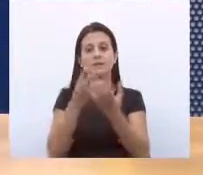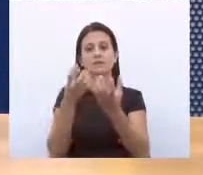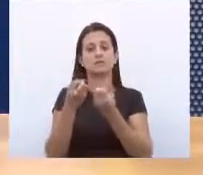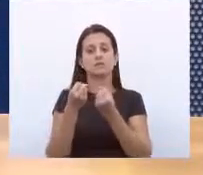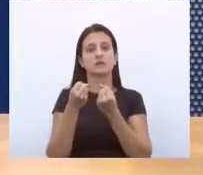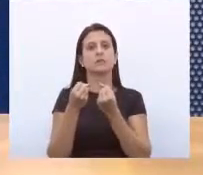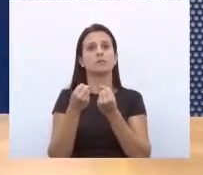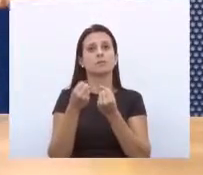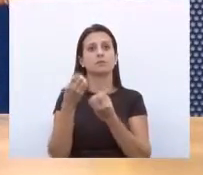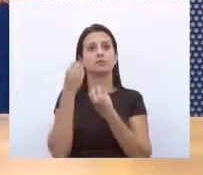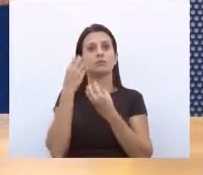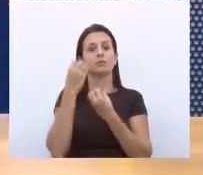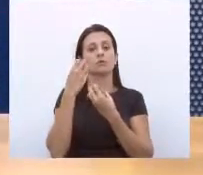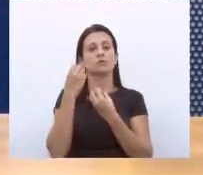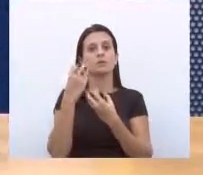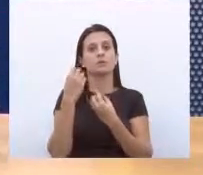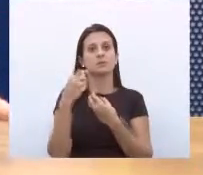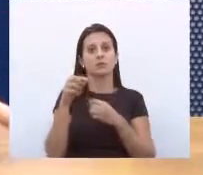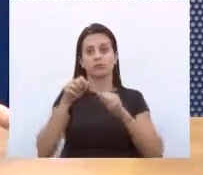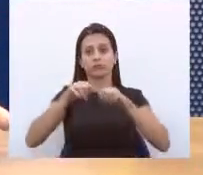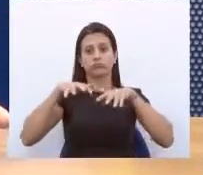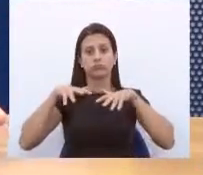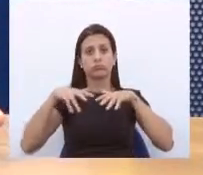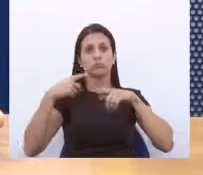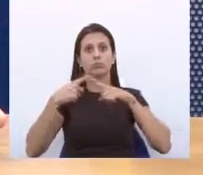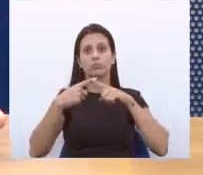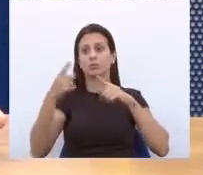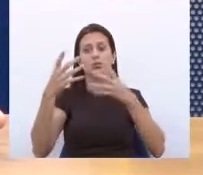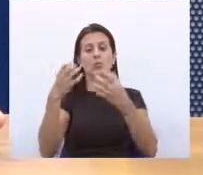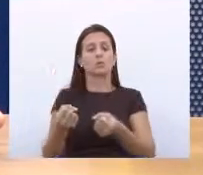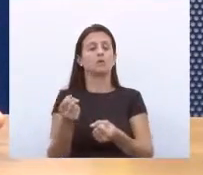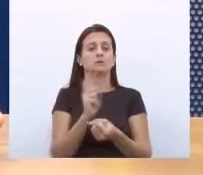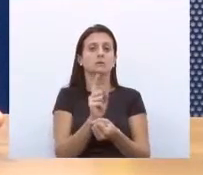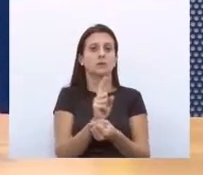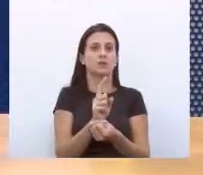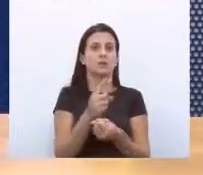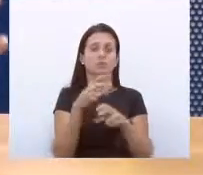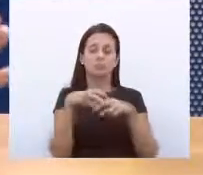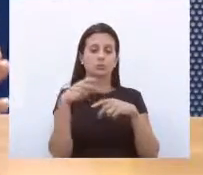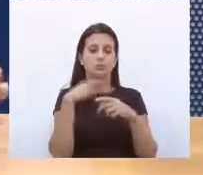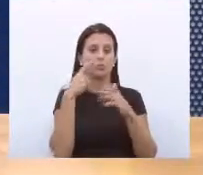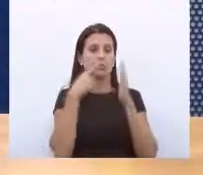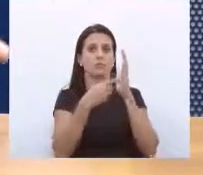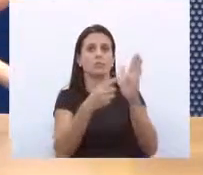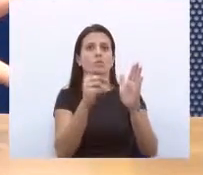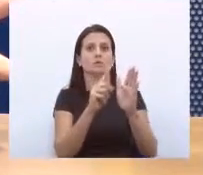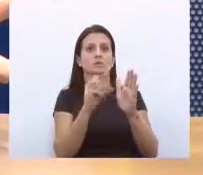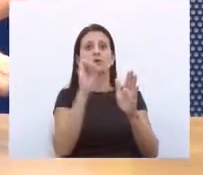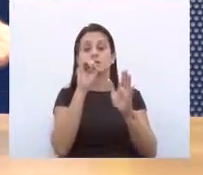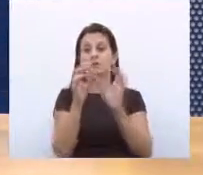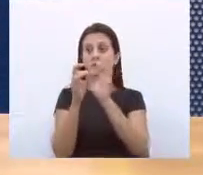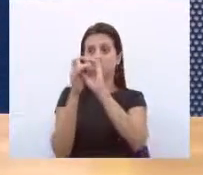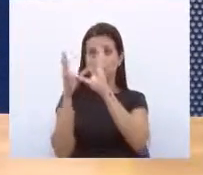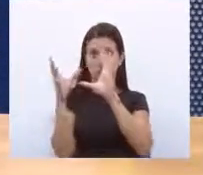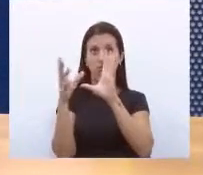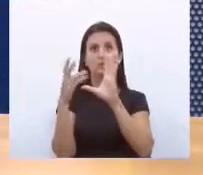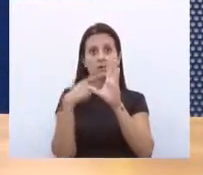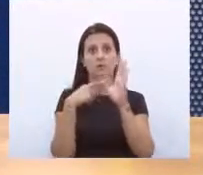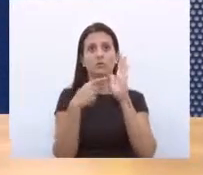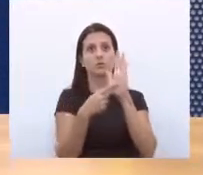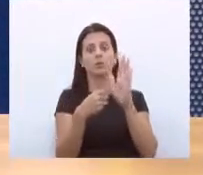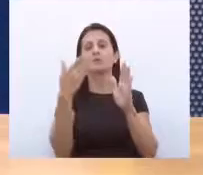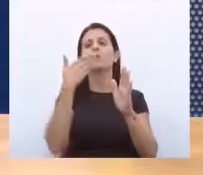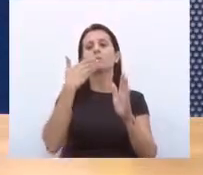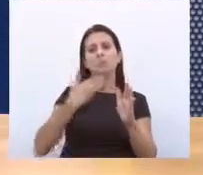mais informações nesta casa porque não foi, porque não tramitou. Se tivesse sido deliberado, tramitado, era só pedir